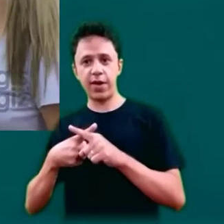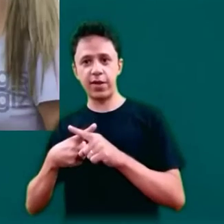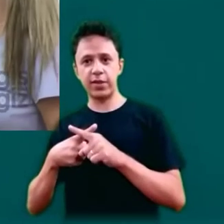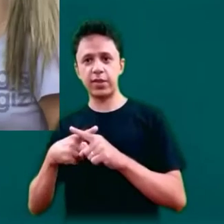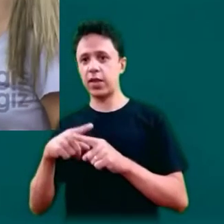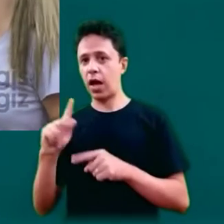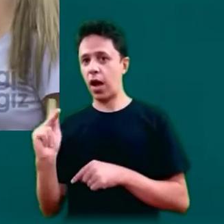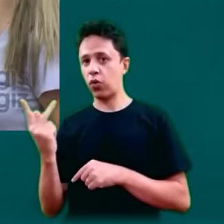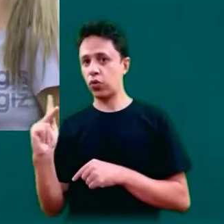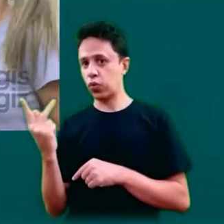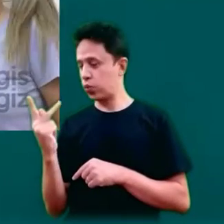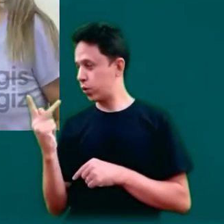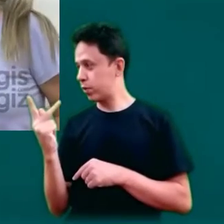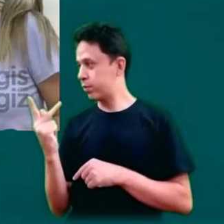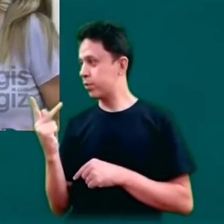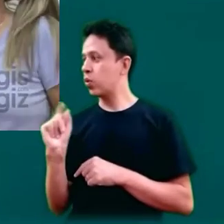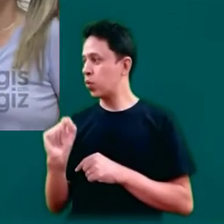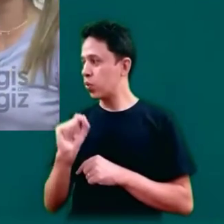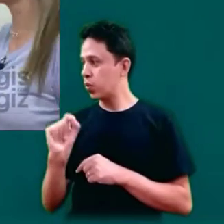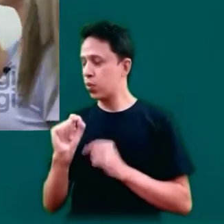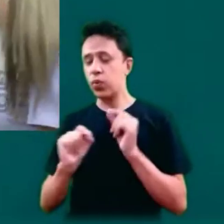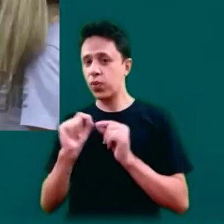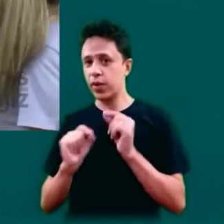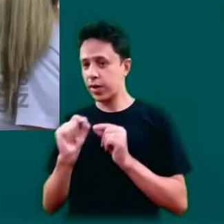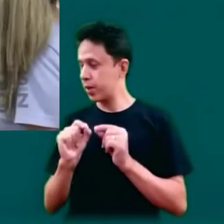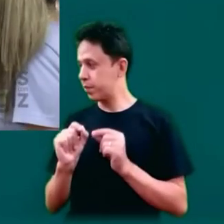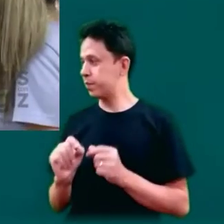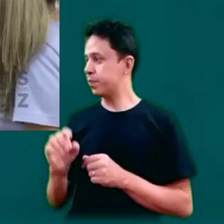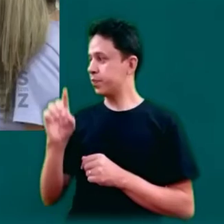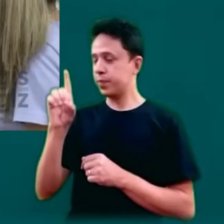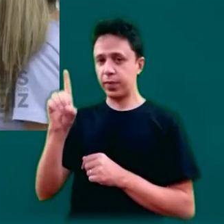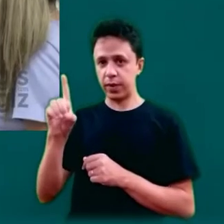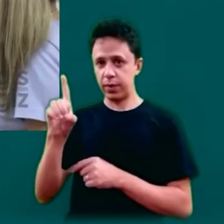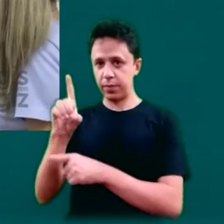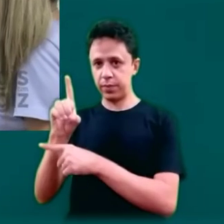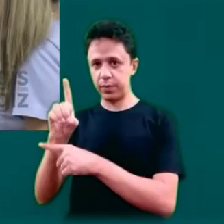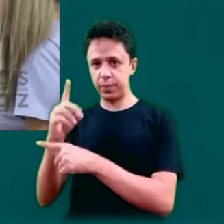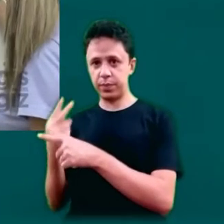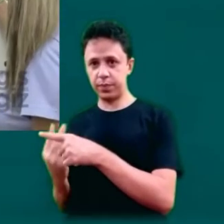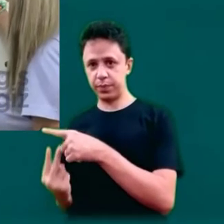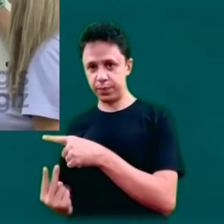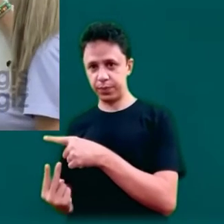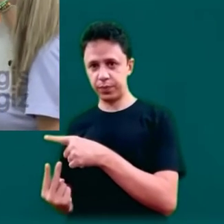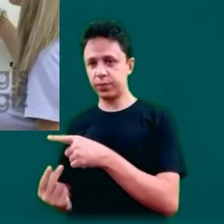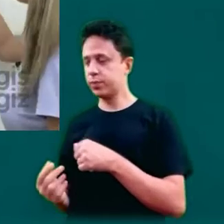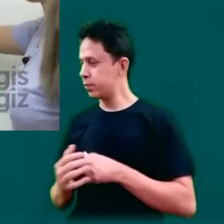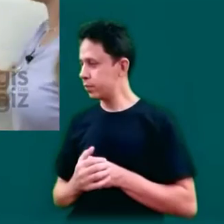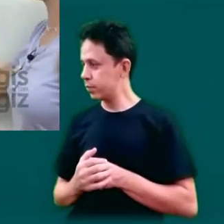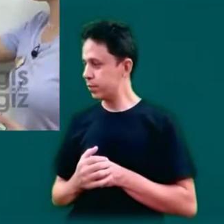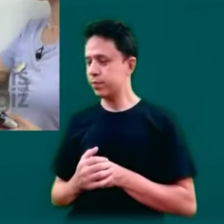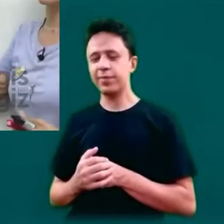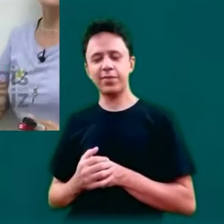vezes a nossa altura, que é D dividido por 2, que é a diagonalzona dividido por 2. E